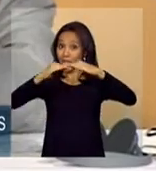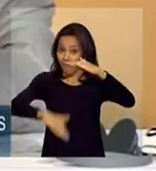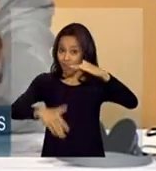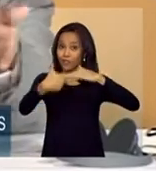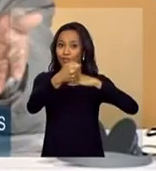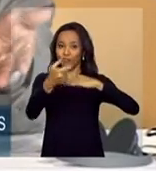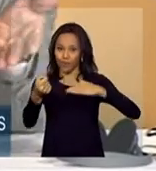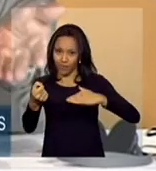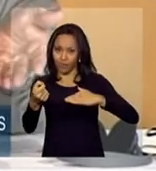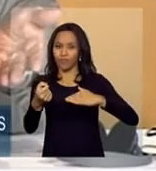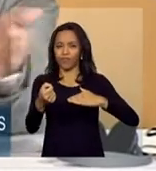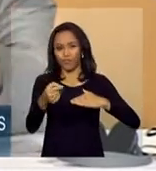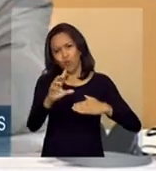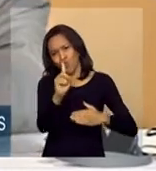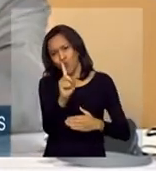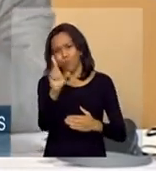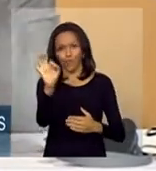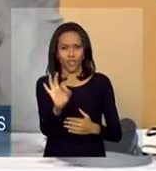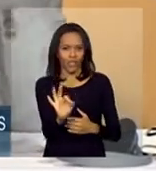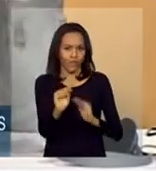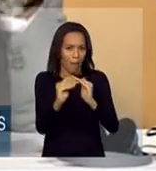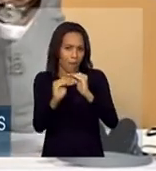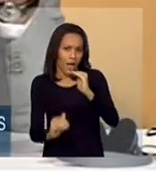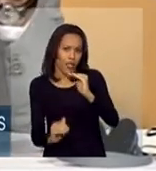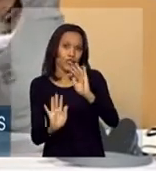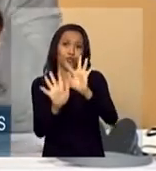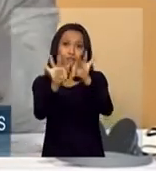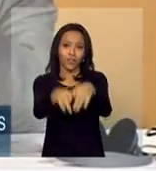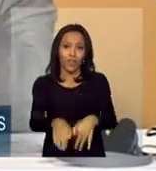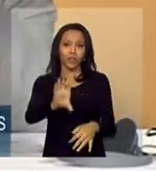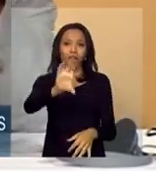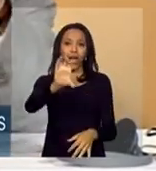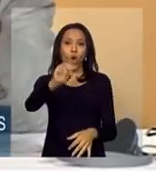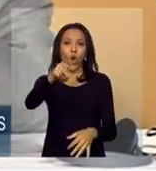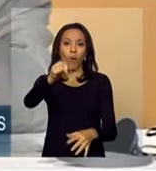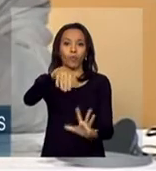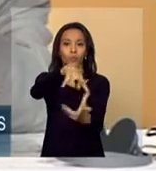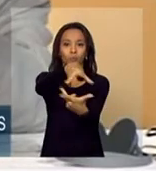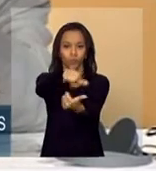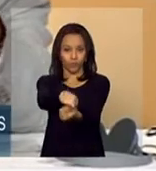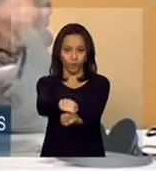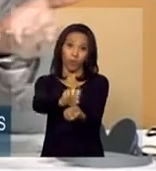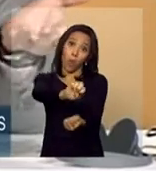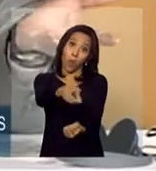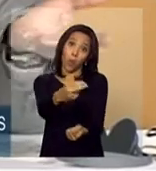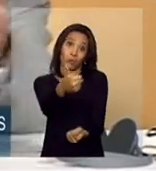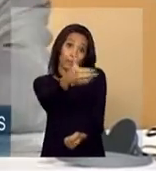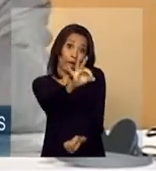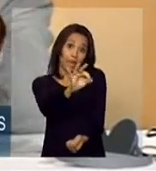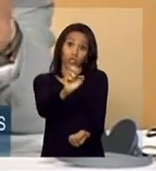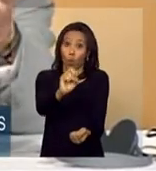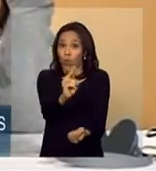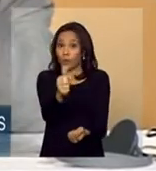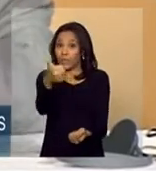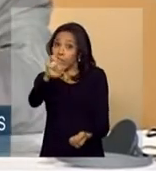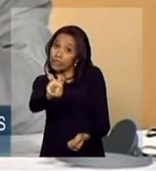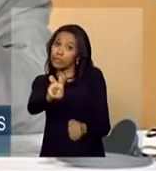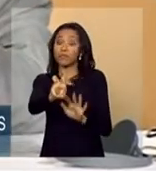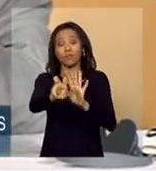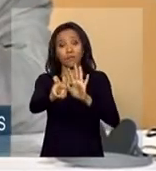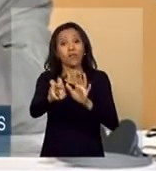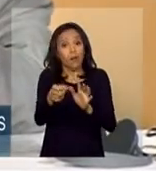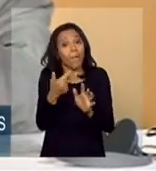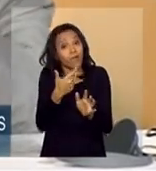O quanto será? Será 1% abaixo ao final da Copa do Mundo, né? Ou será 10 ou 15? Em tese, tende a